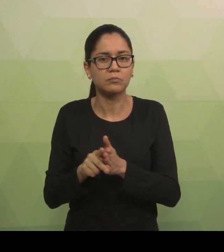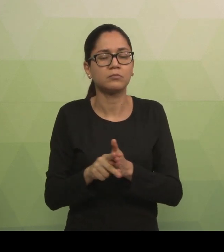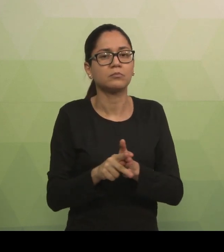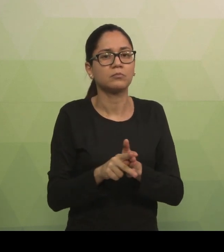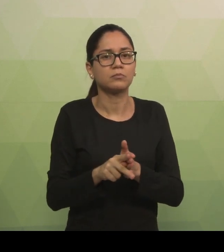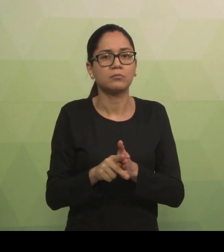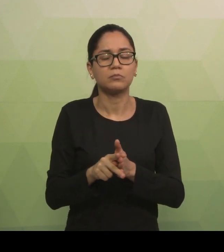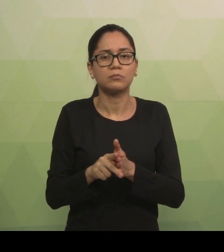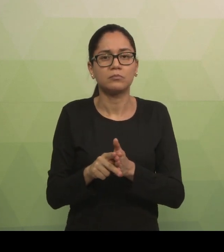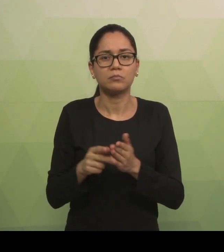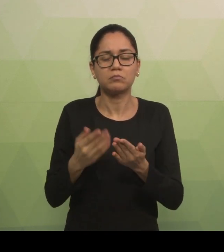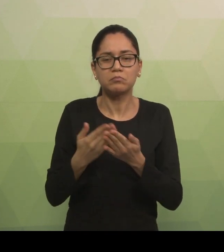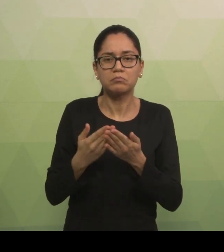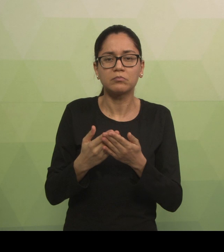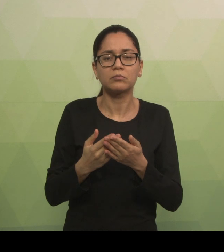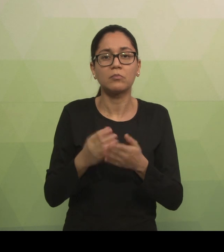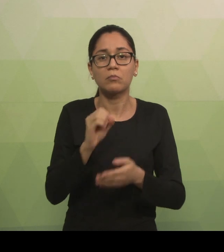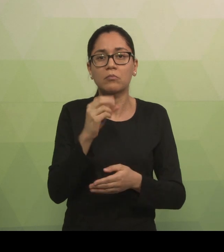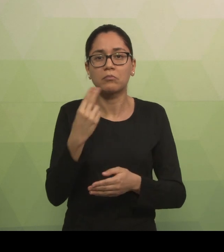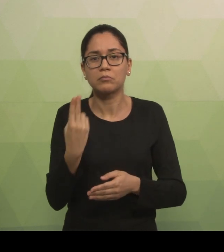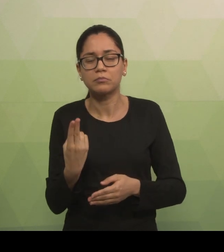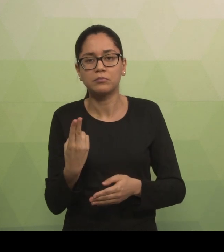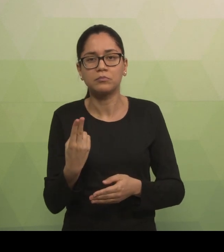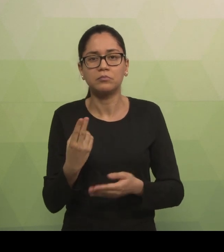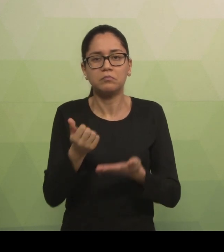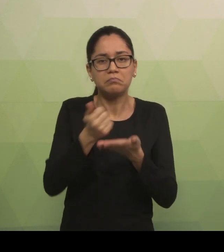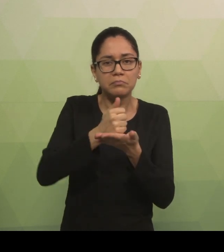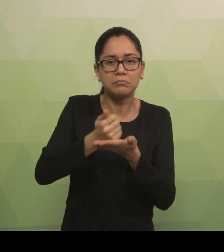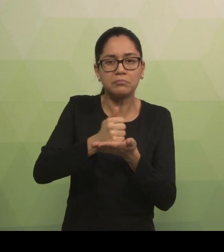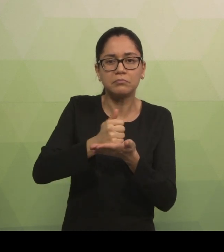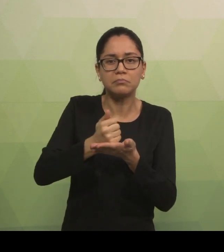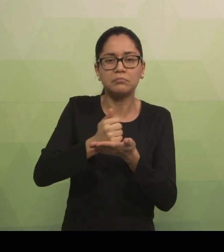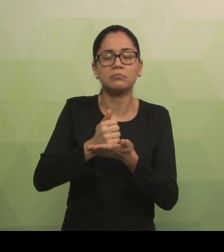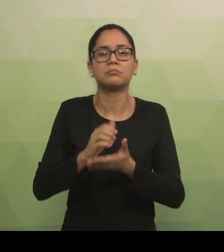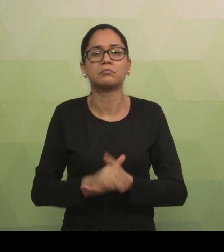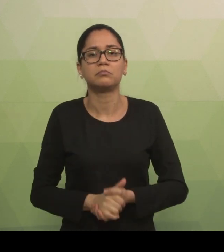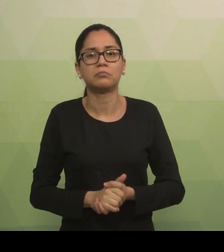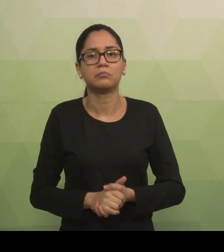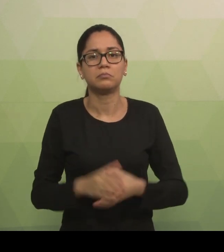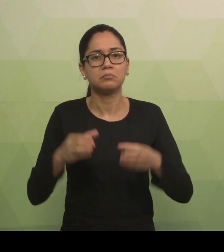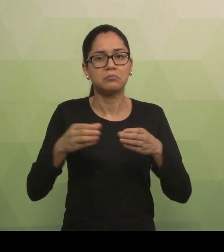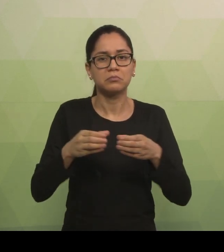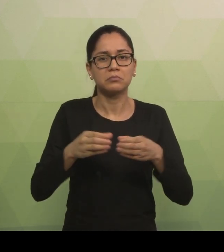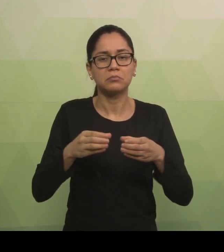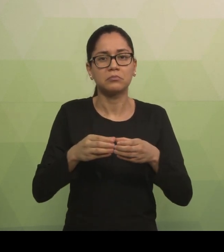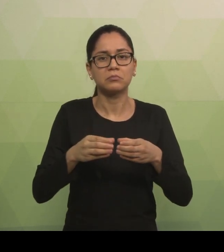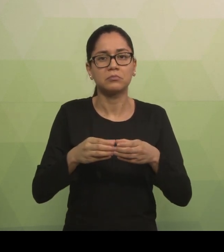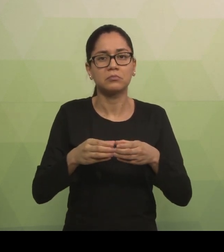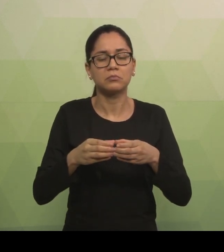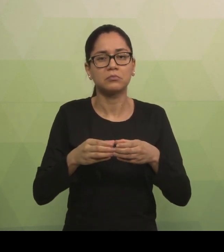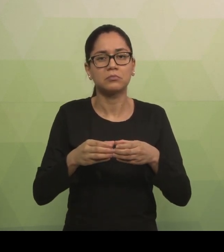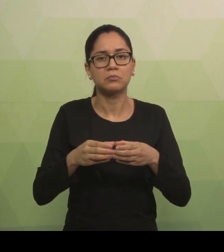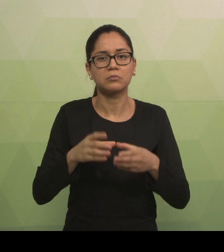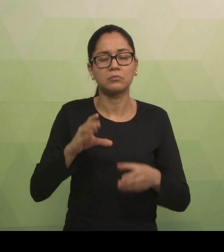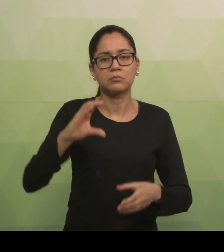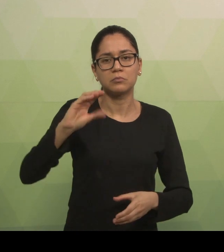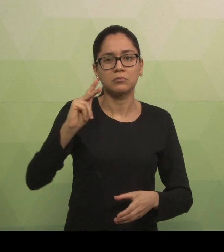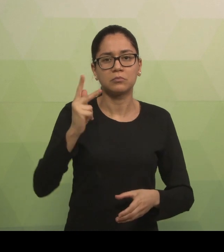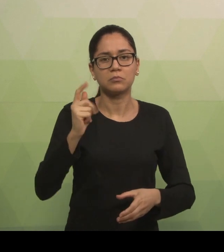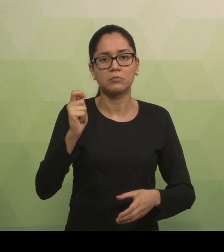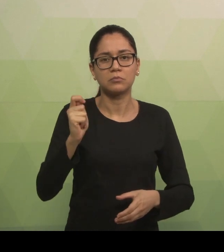jovens utilizavam para pura diversão em sites de games. As salas de chats